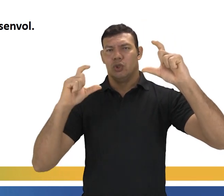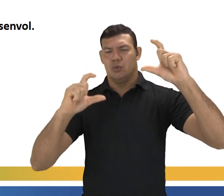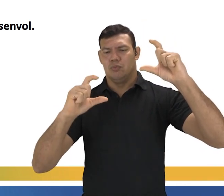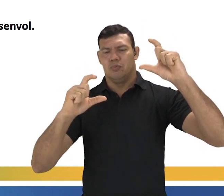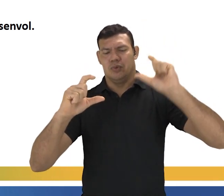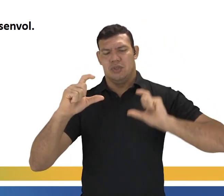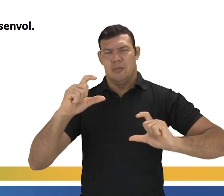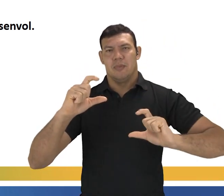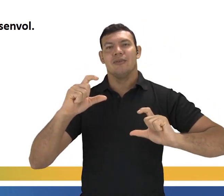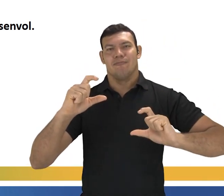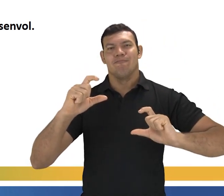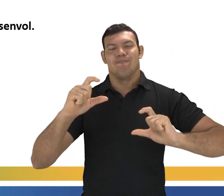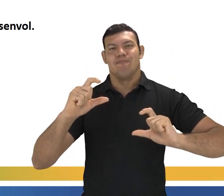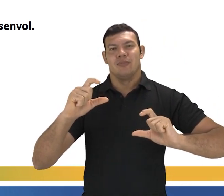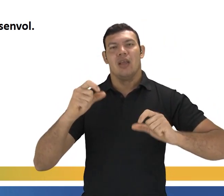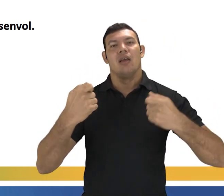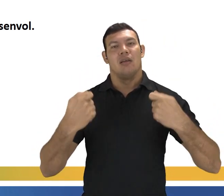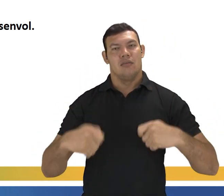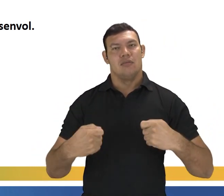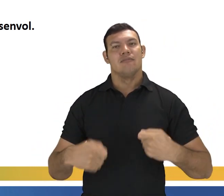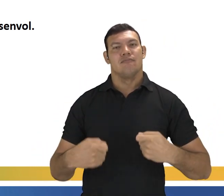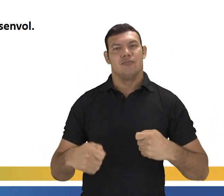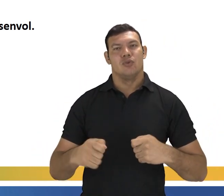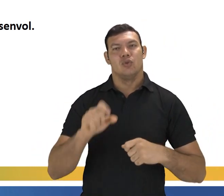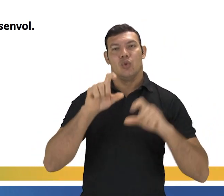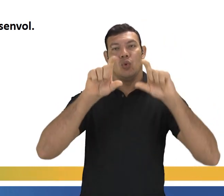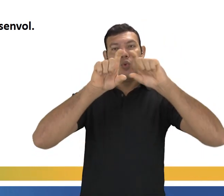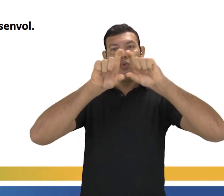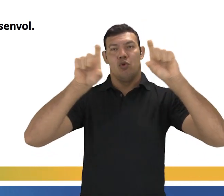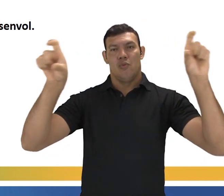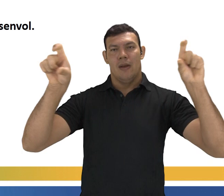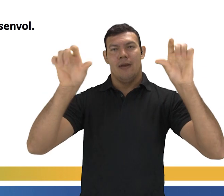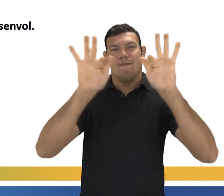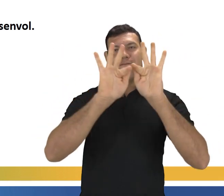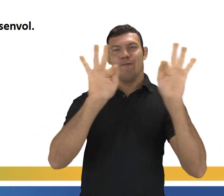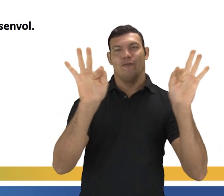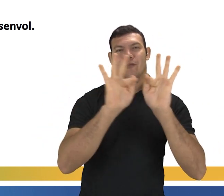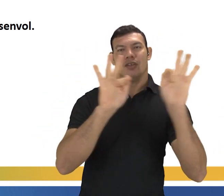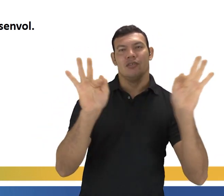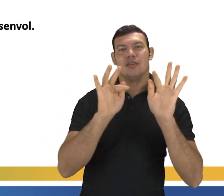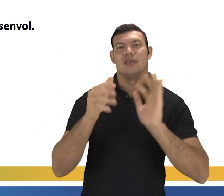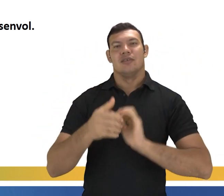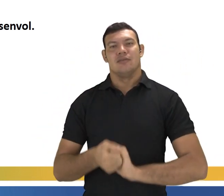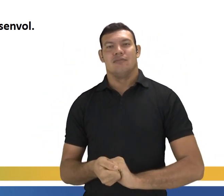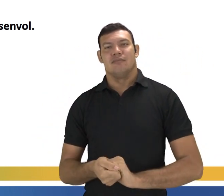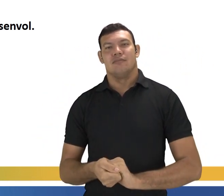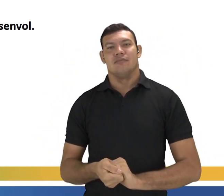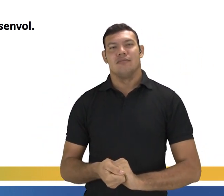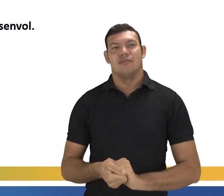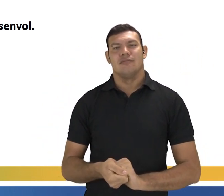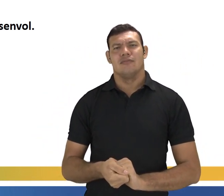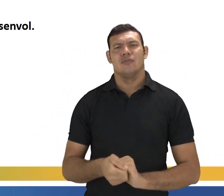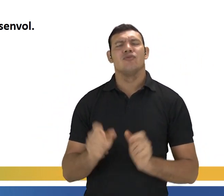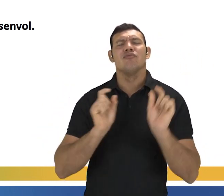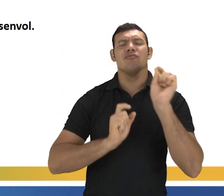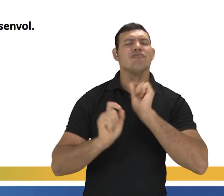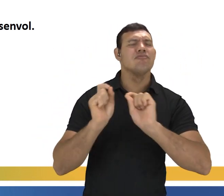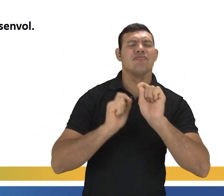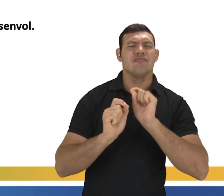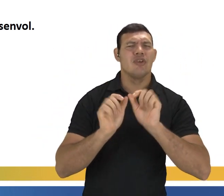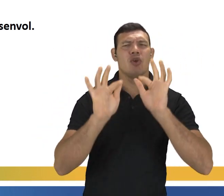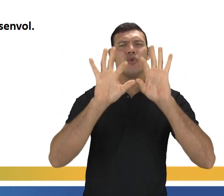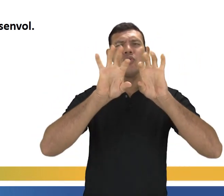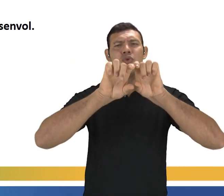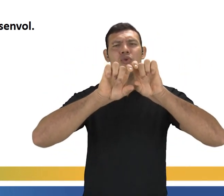elementos. Primeiro, o tópico frasal. Você já vai iniciar o seu primeiro parágrafo de desenvolvimento com o tópico frasal, que é nada mais, nada